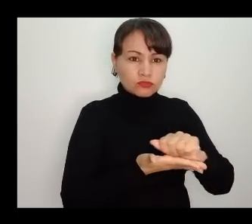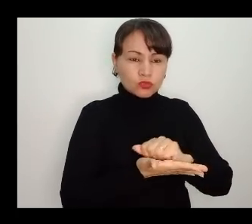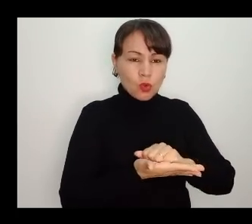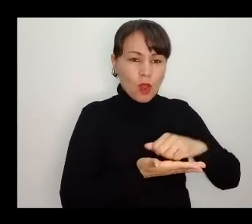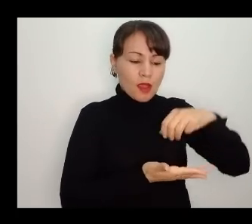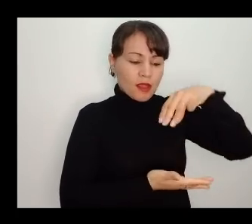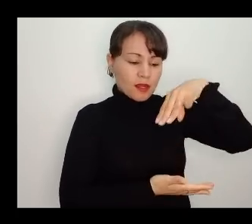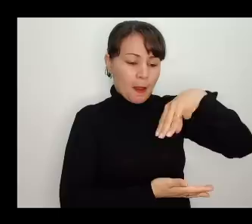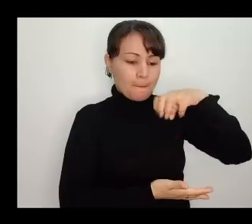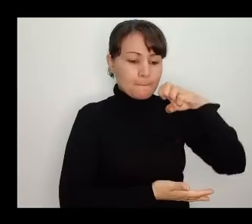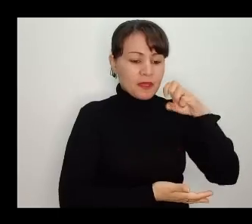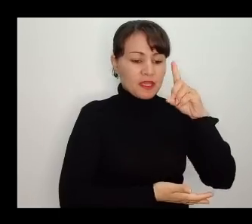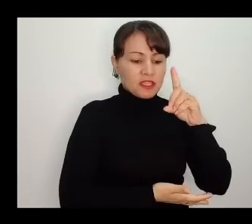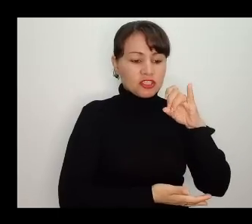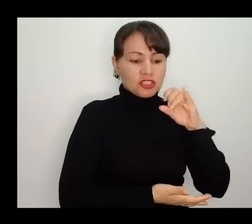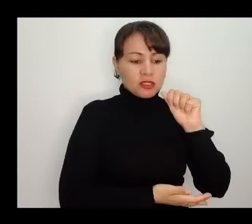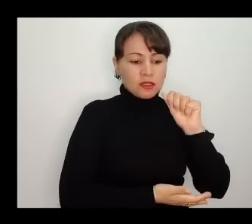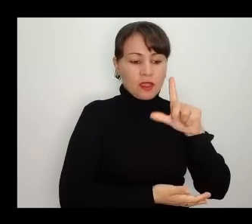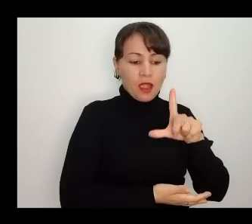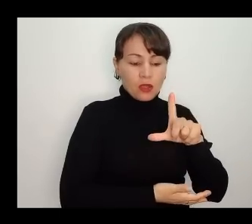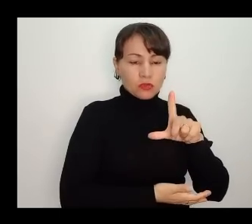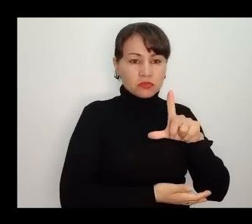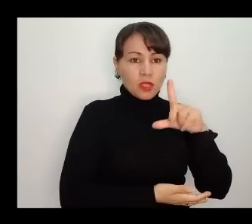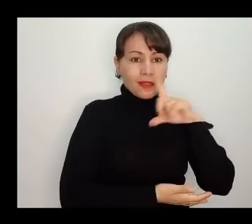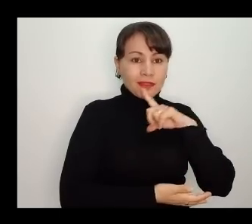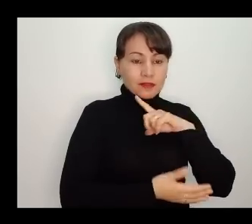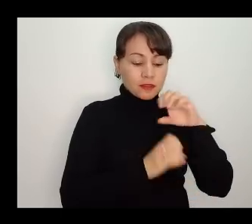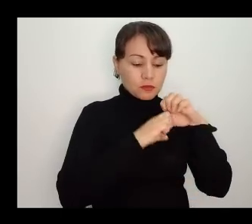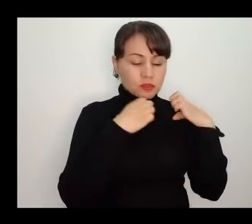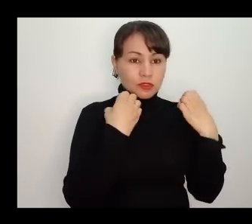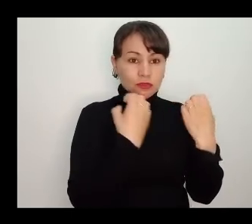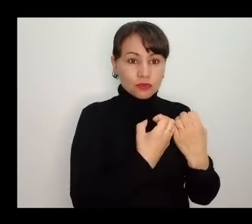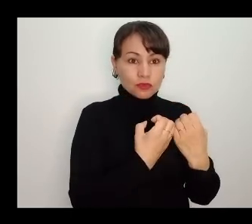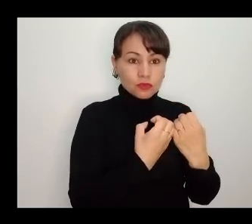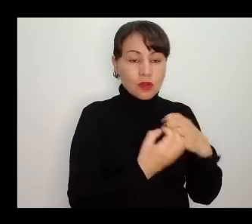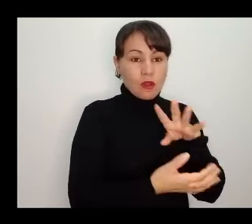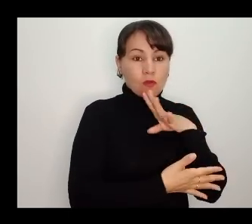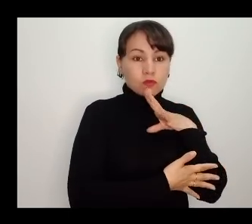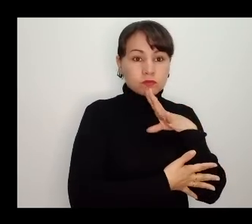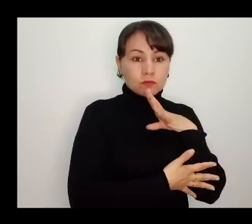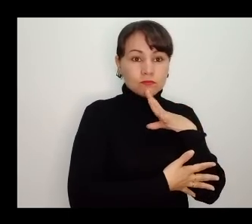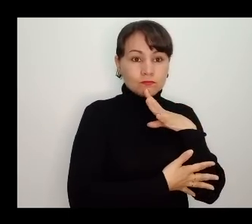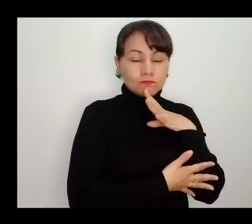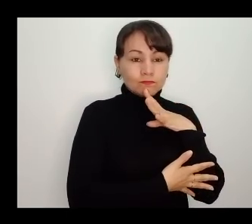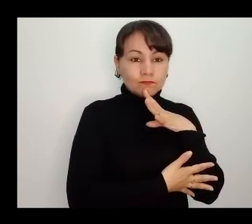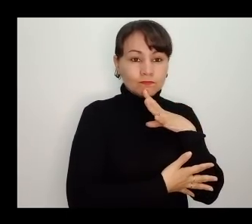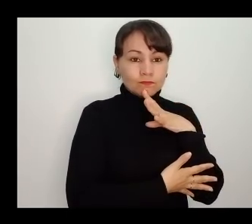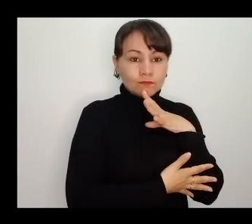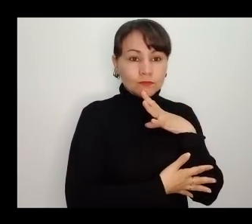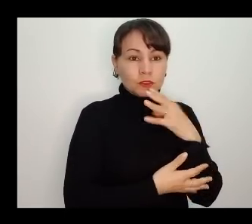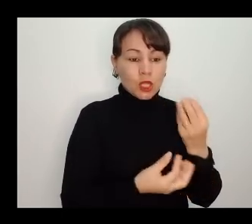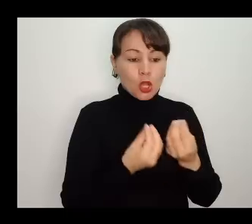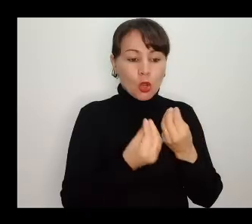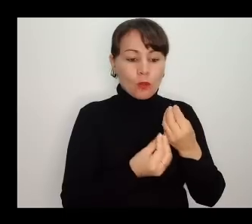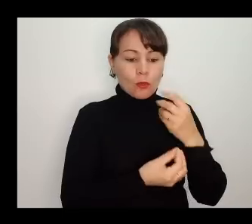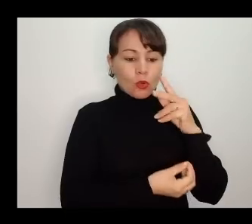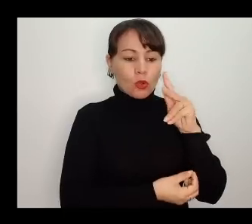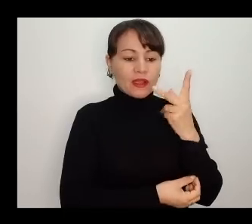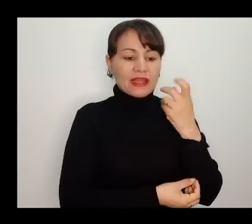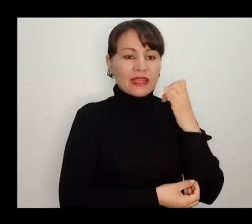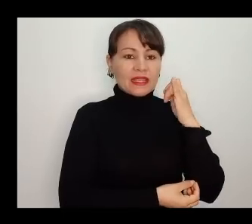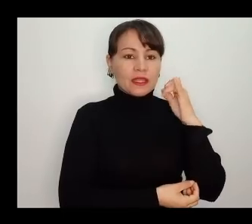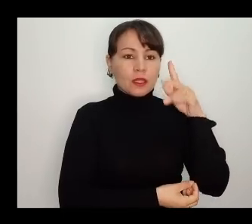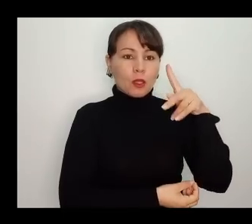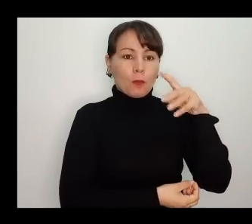parte medial, nós temos uma estrutura importantíssima ali, conhecida como